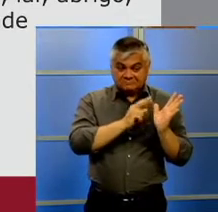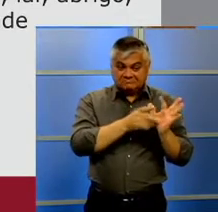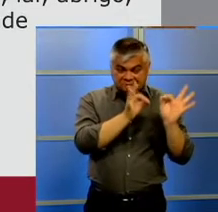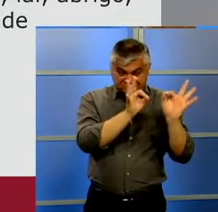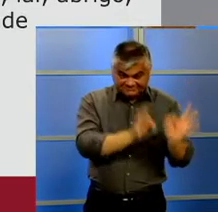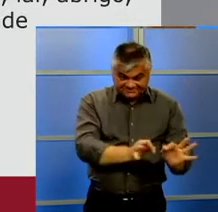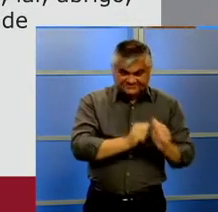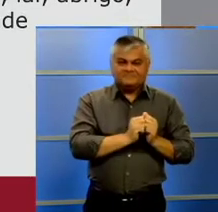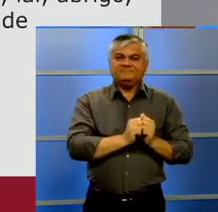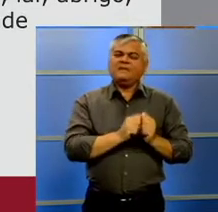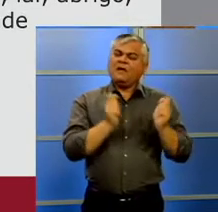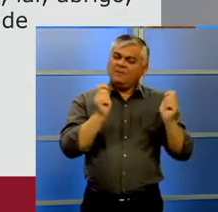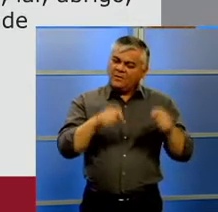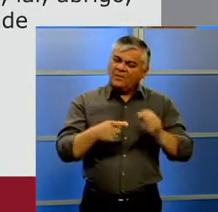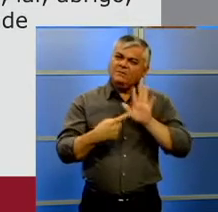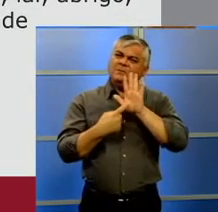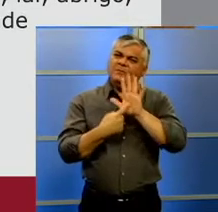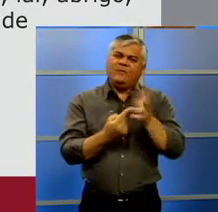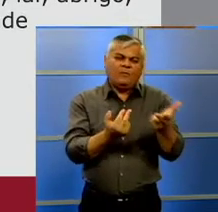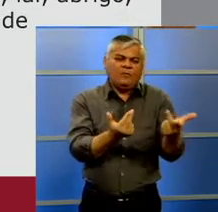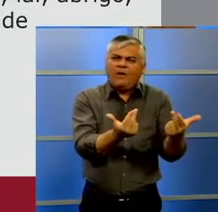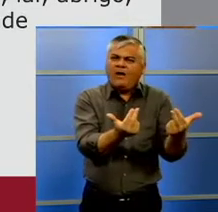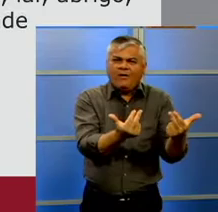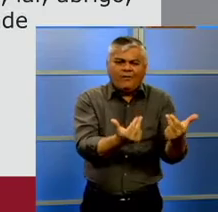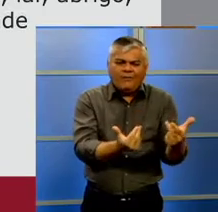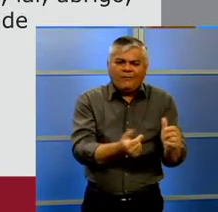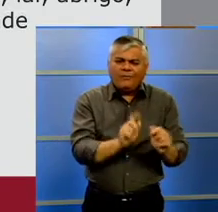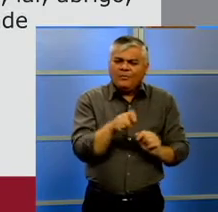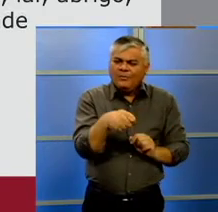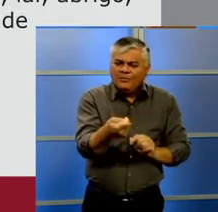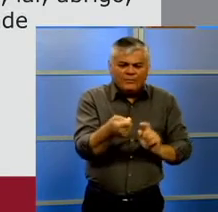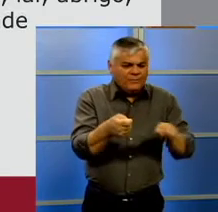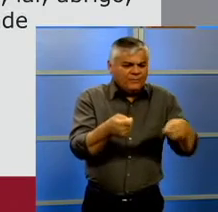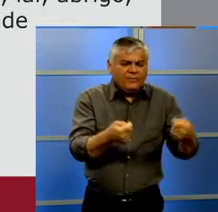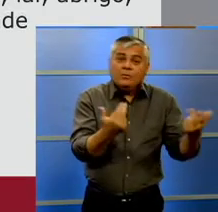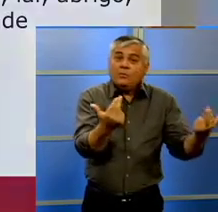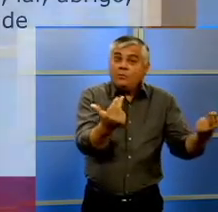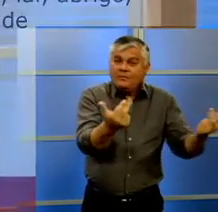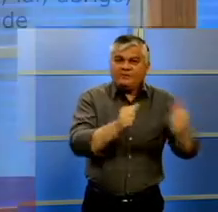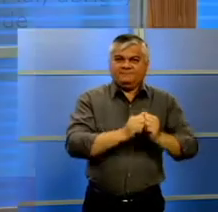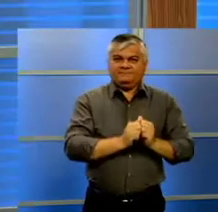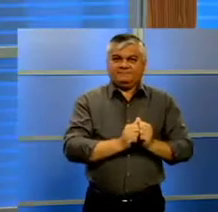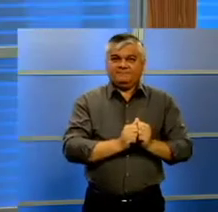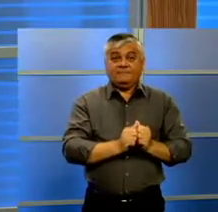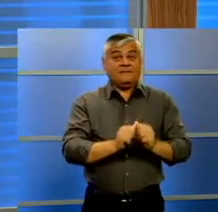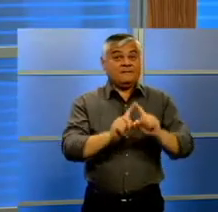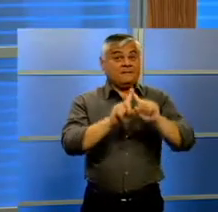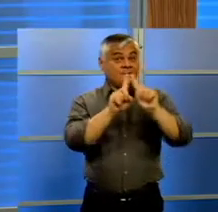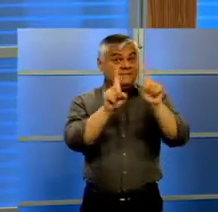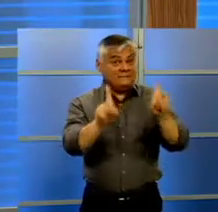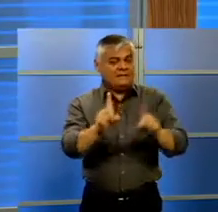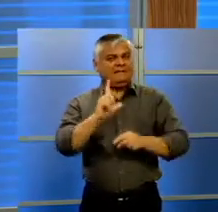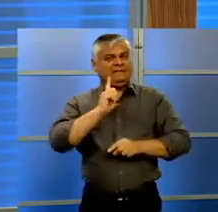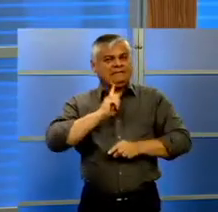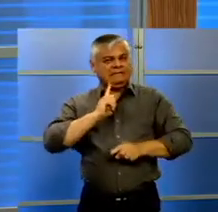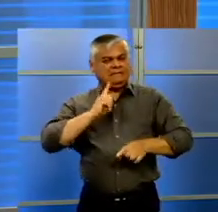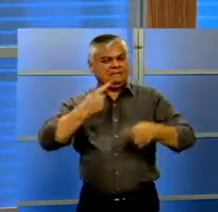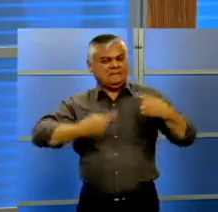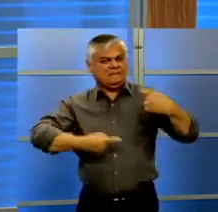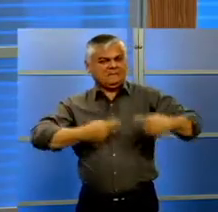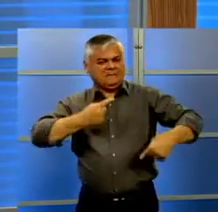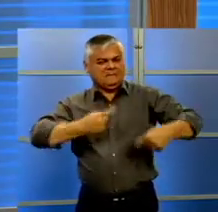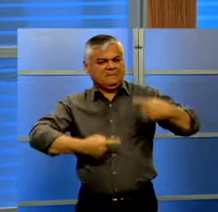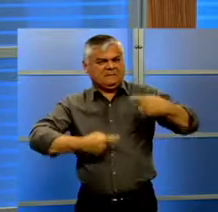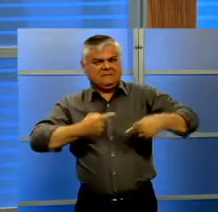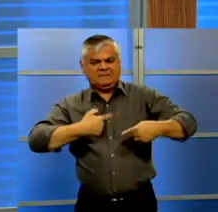ou seja, elas podem representar a mesma coisa, o mesmo objeto, a mesma ação. Por isso, há muitos desentendimentos quando